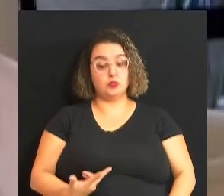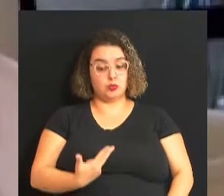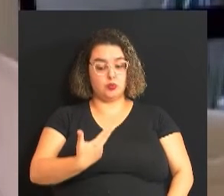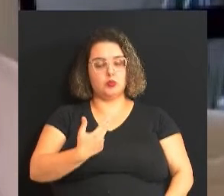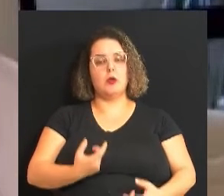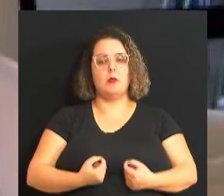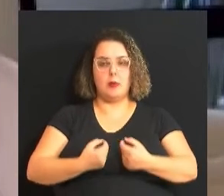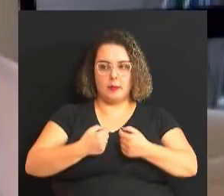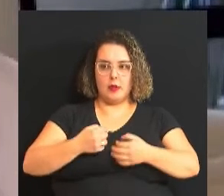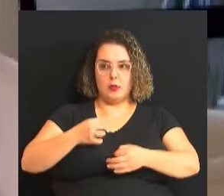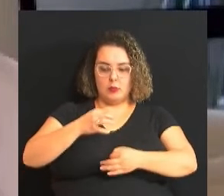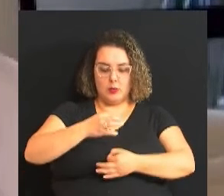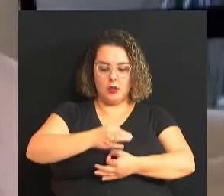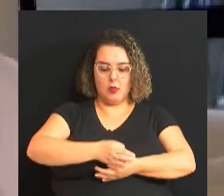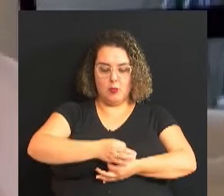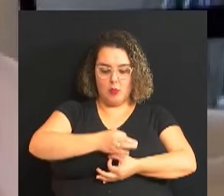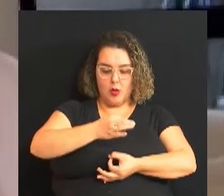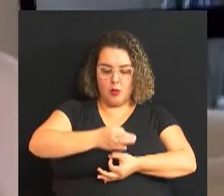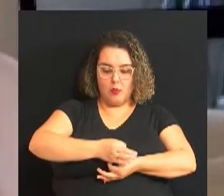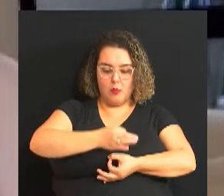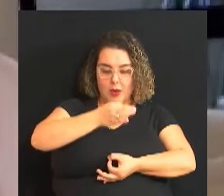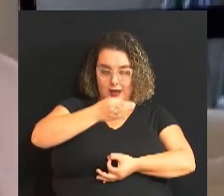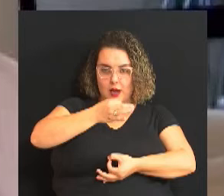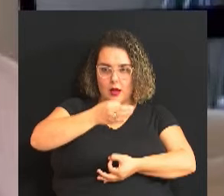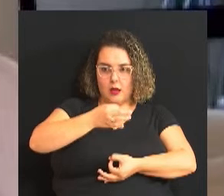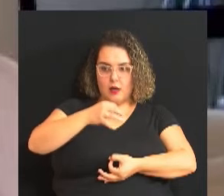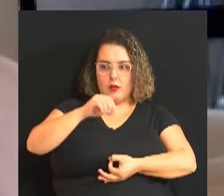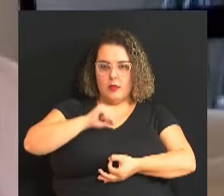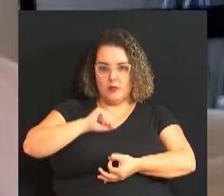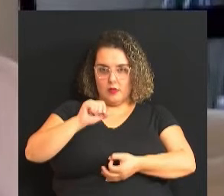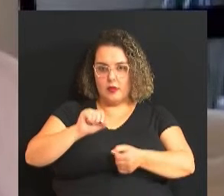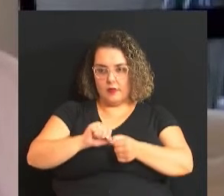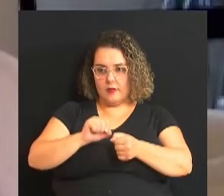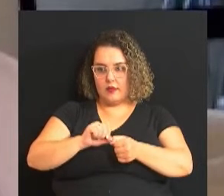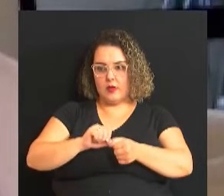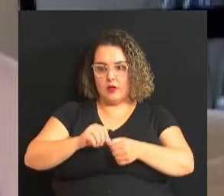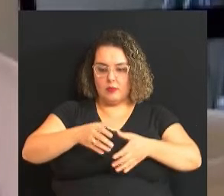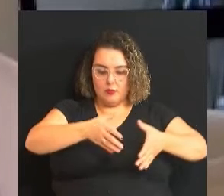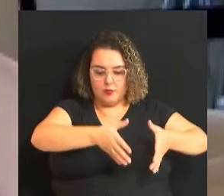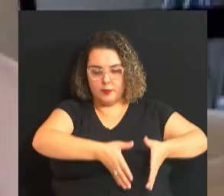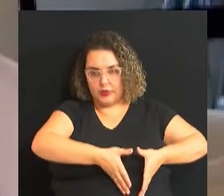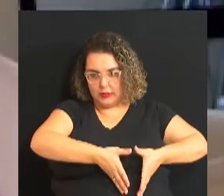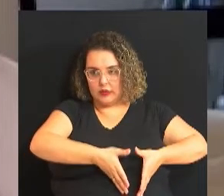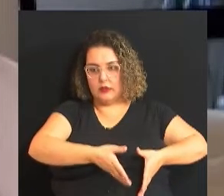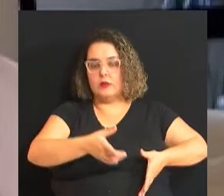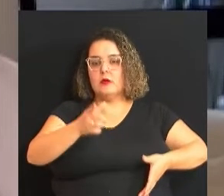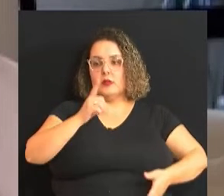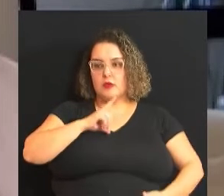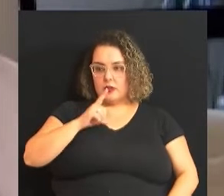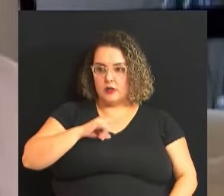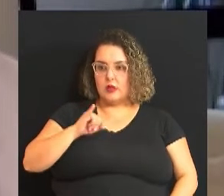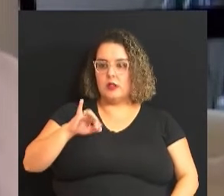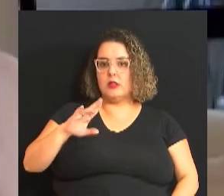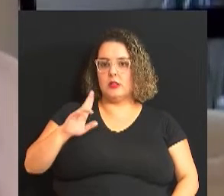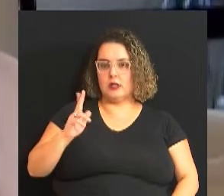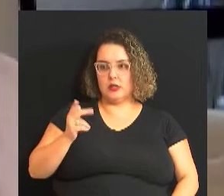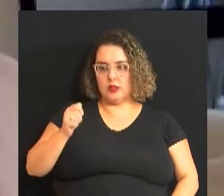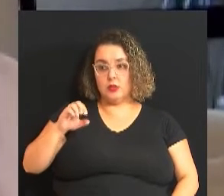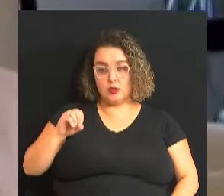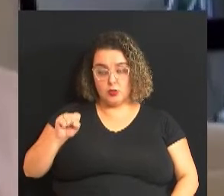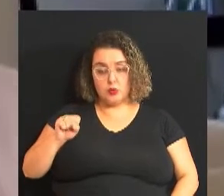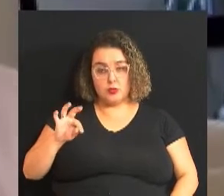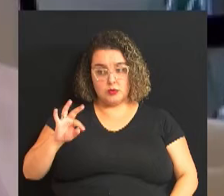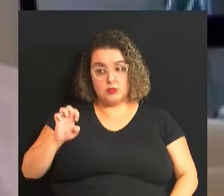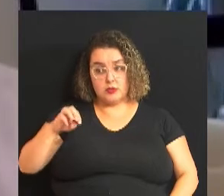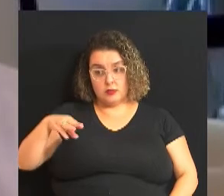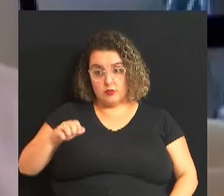e faz uma anastomose, essa pessoa vai sair da cirurgia com uma ileostomia. Tá? É uma